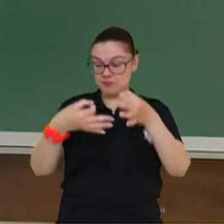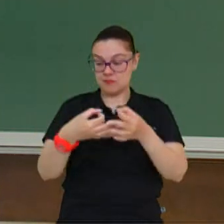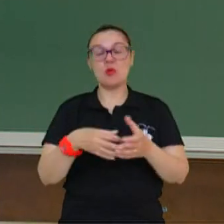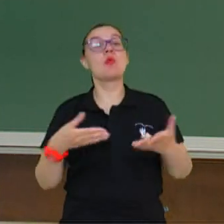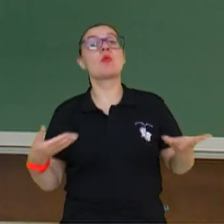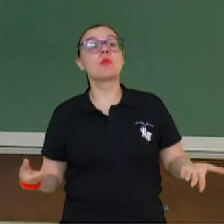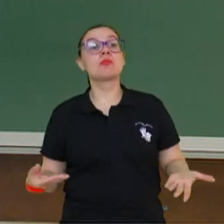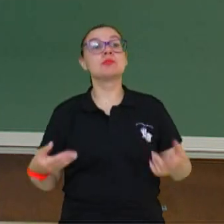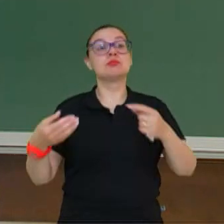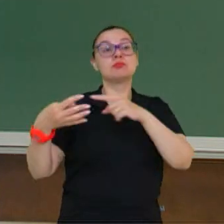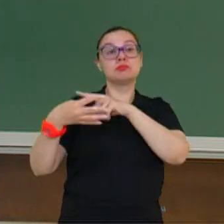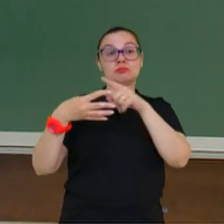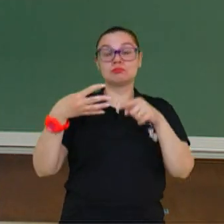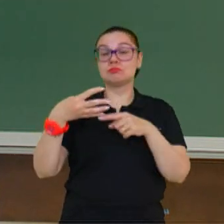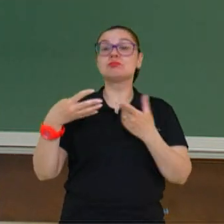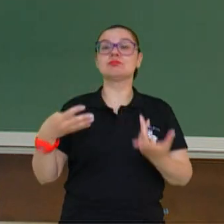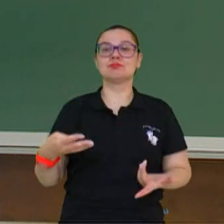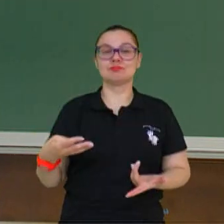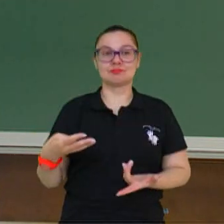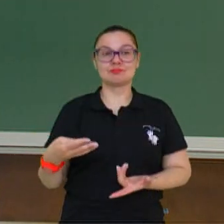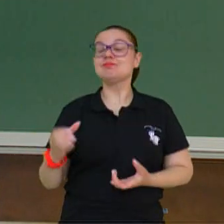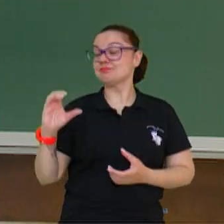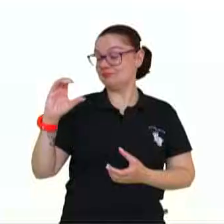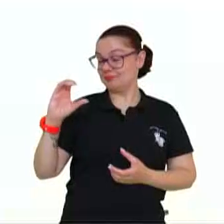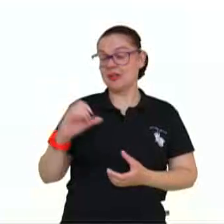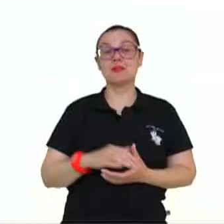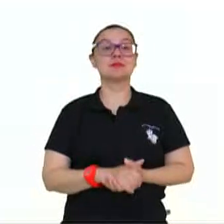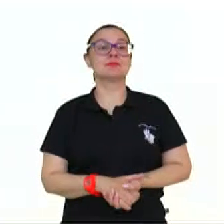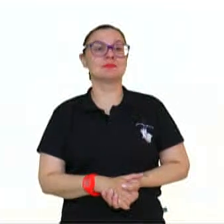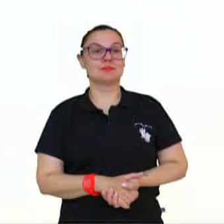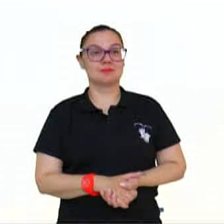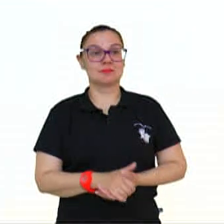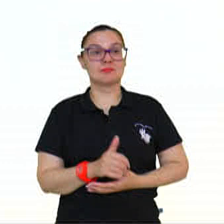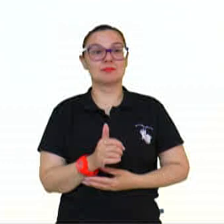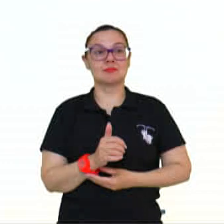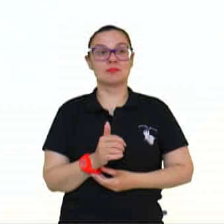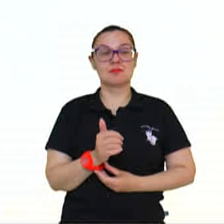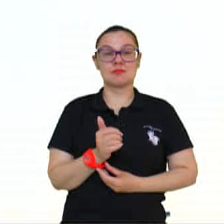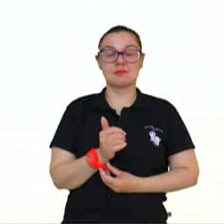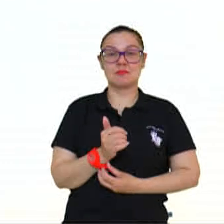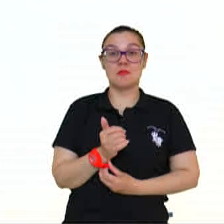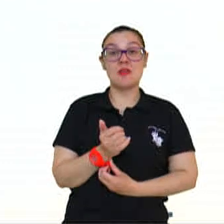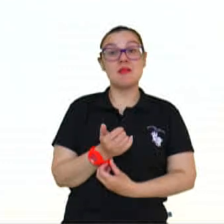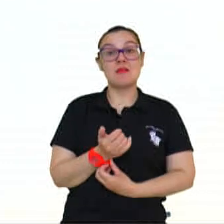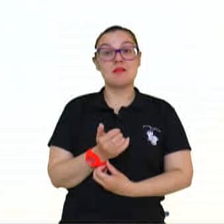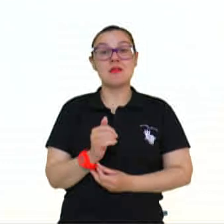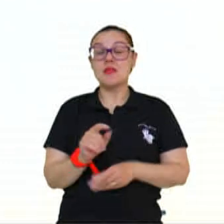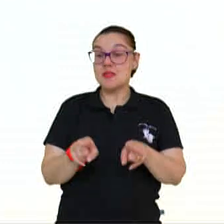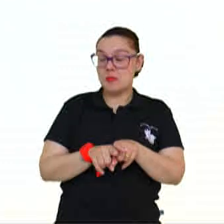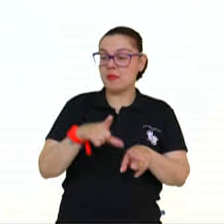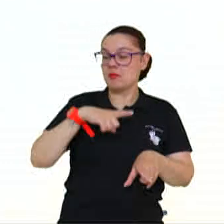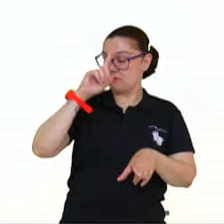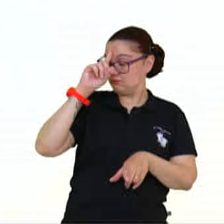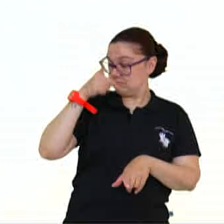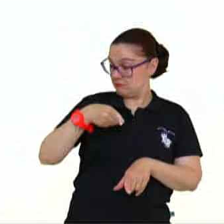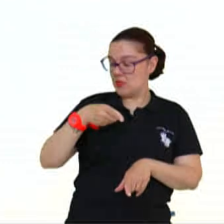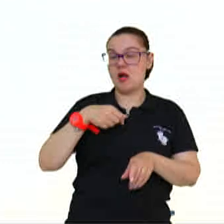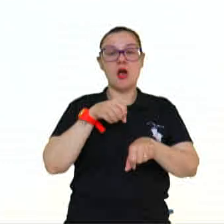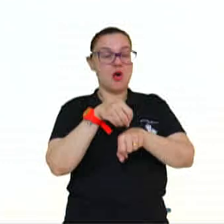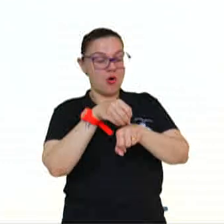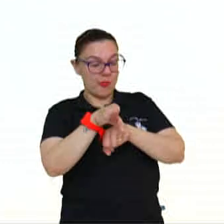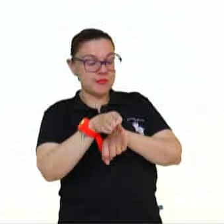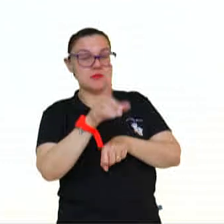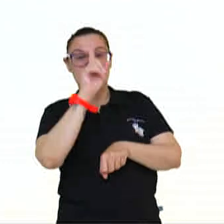das respostas? A letra C, certo? Lembre-se disso. E temos o imperativo também, que expressa ordem,